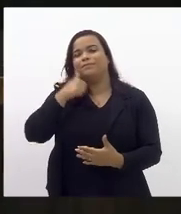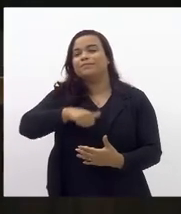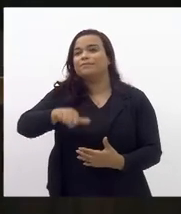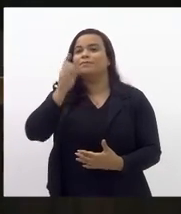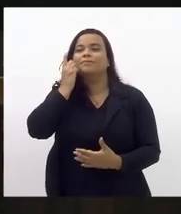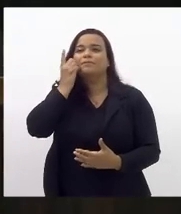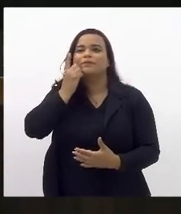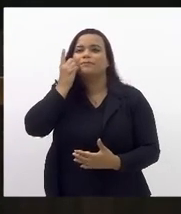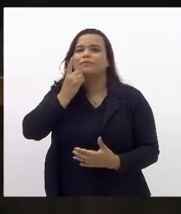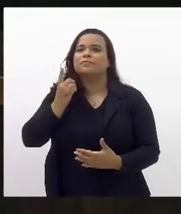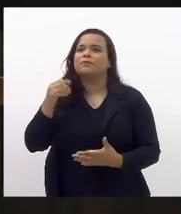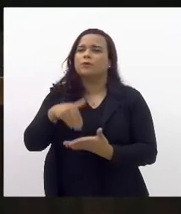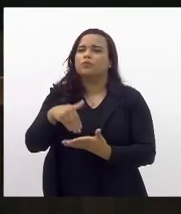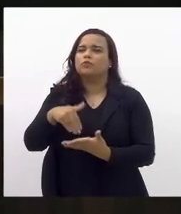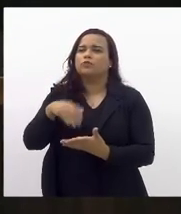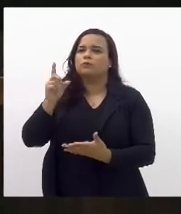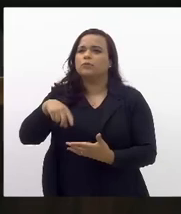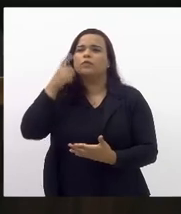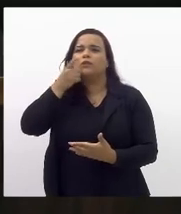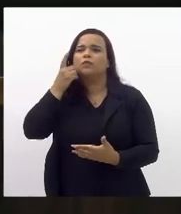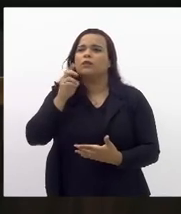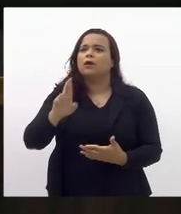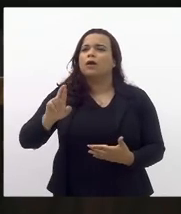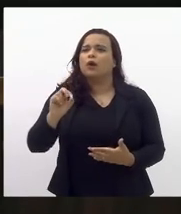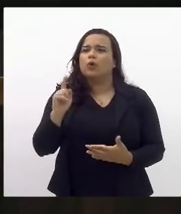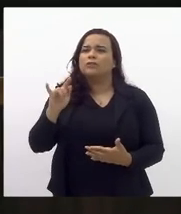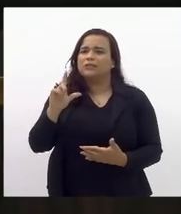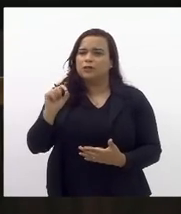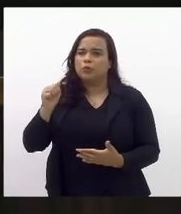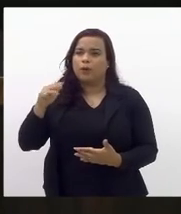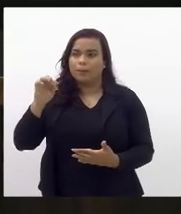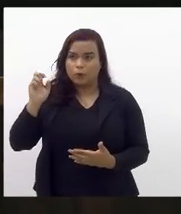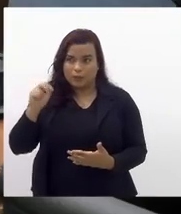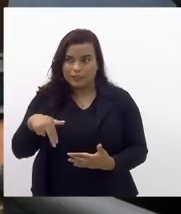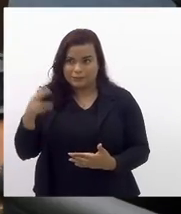orador inscrito é o nobre deputado Rodrigo Amorim.